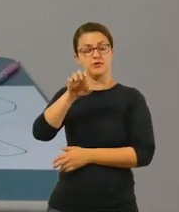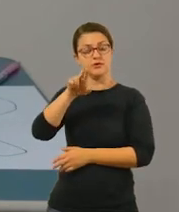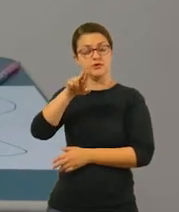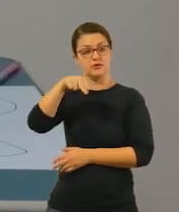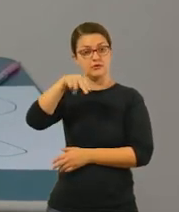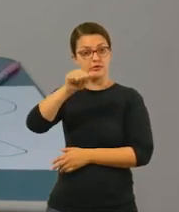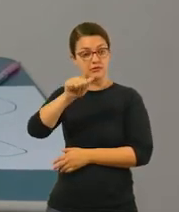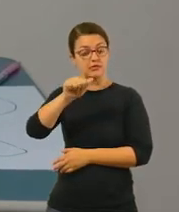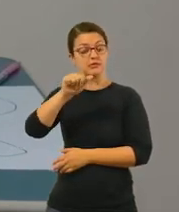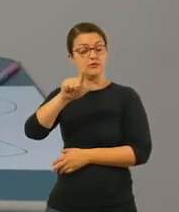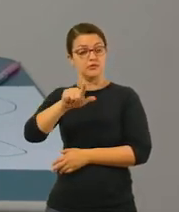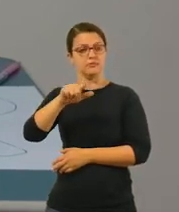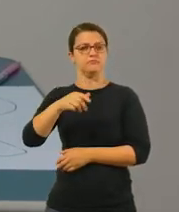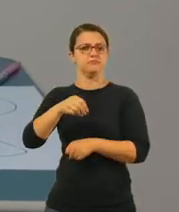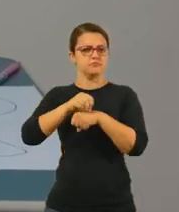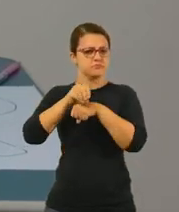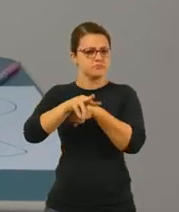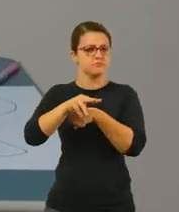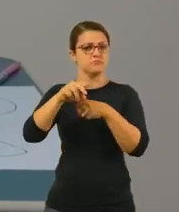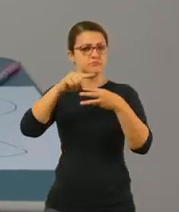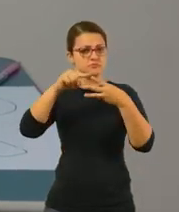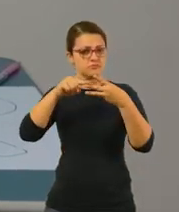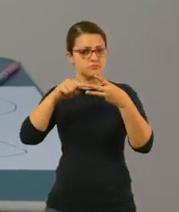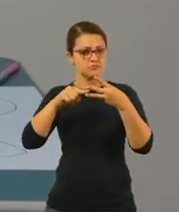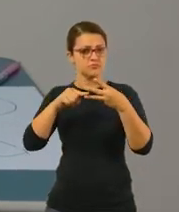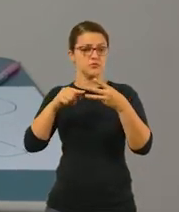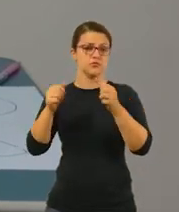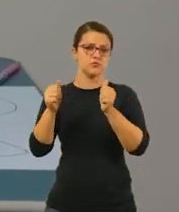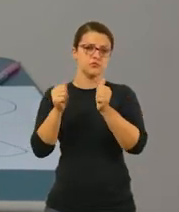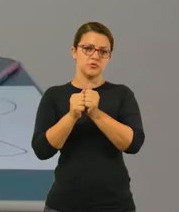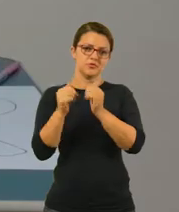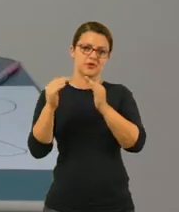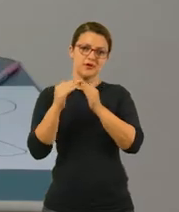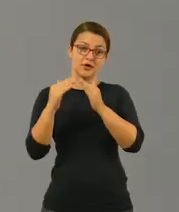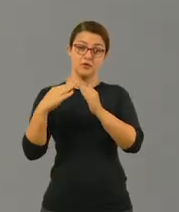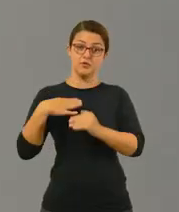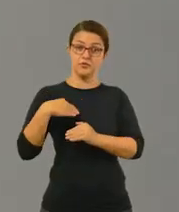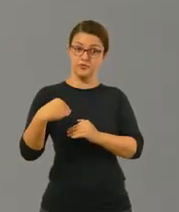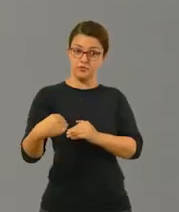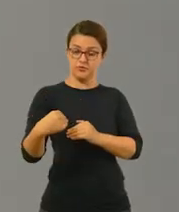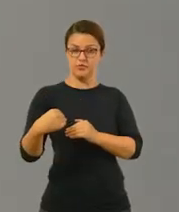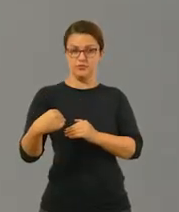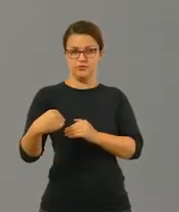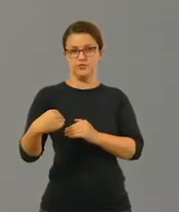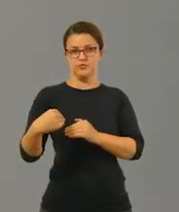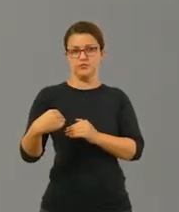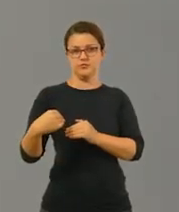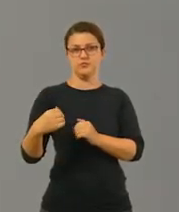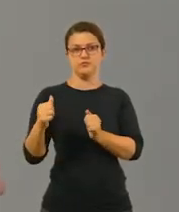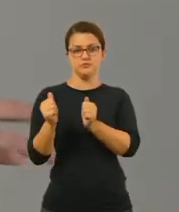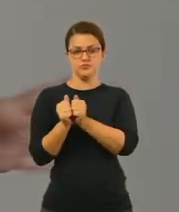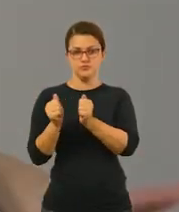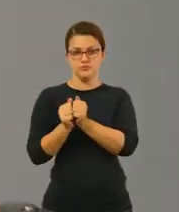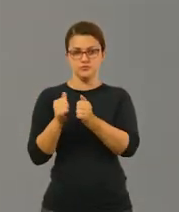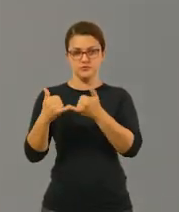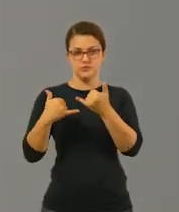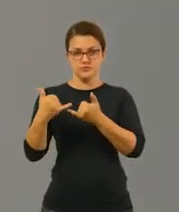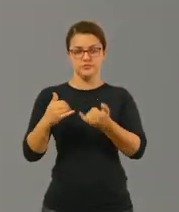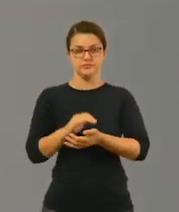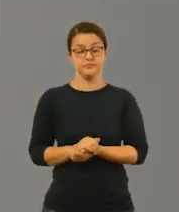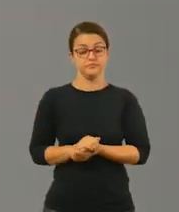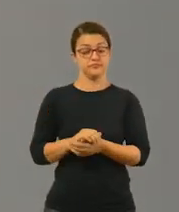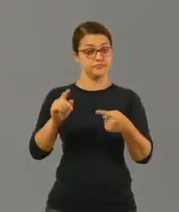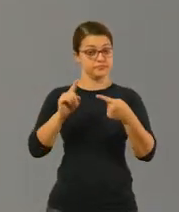nessa aula 11 para vocês realizarem em casa com os filhos de vocês. A primeira proposta é o